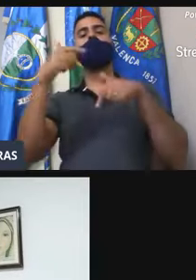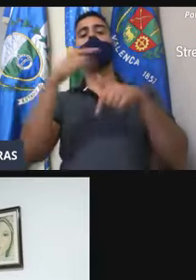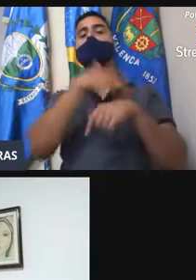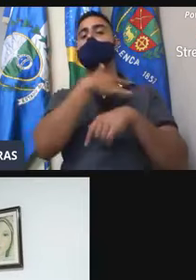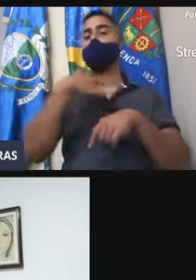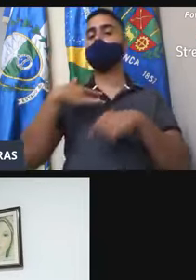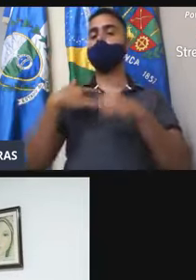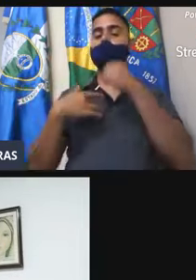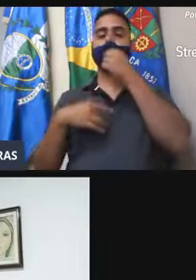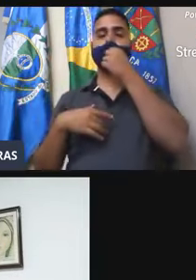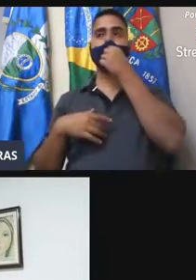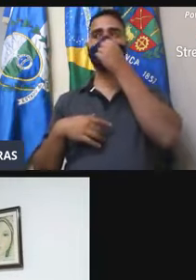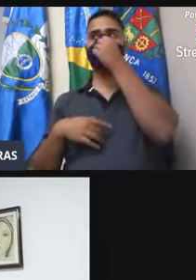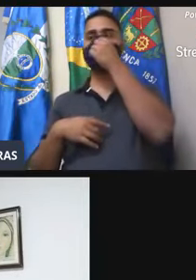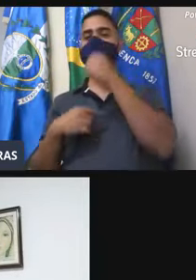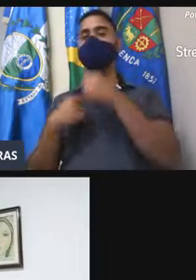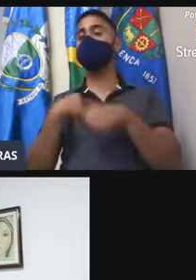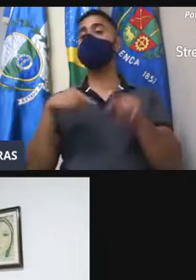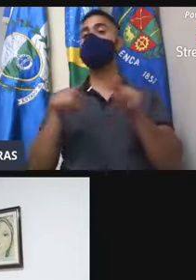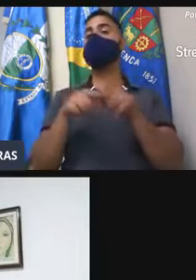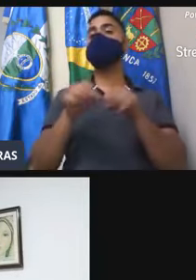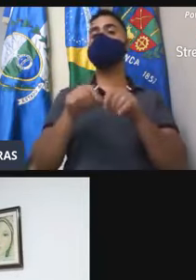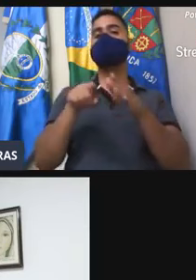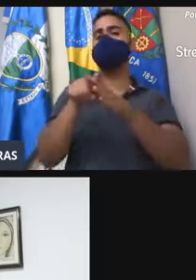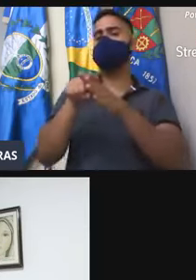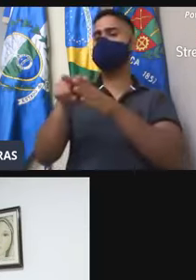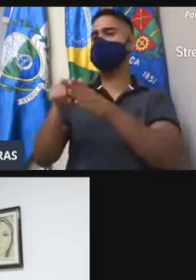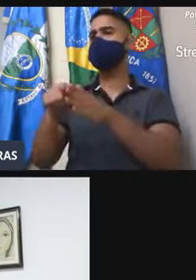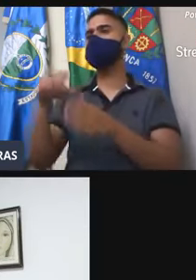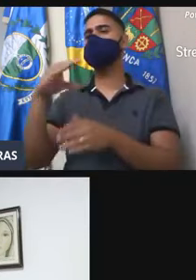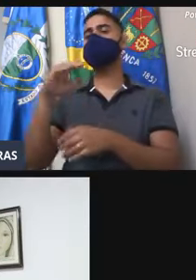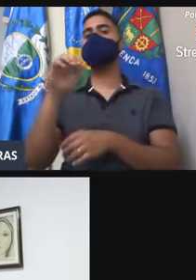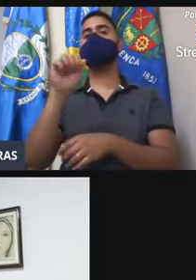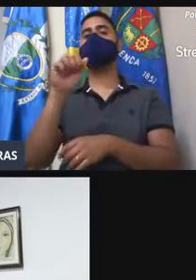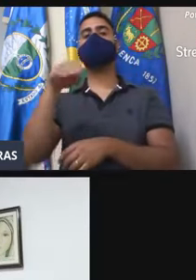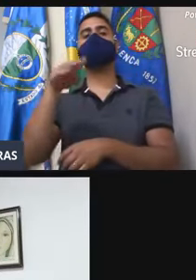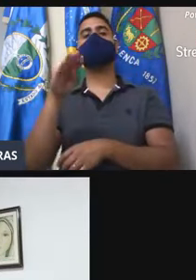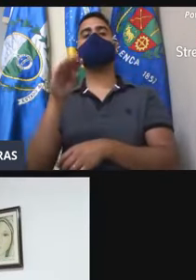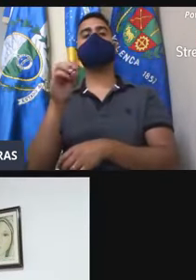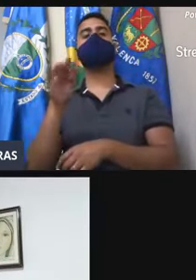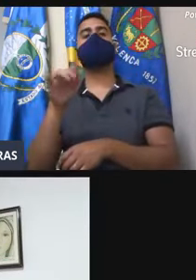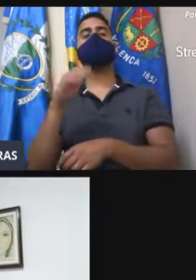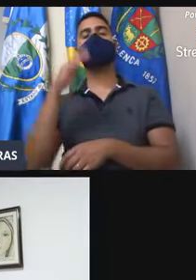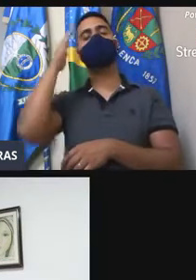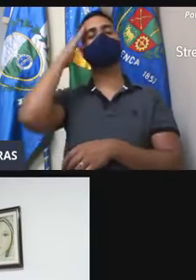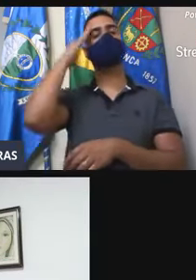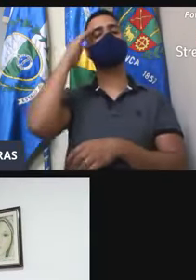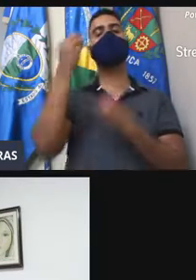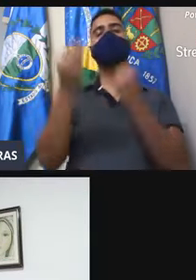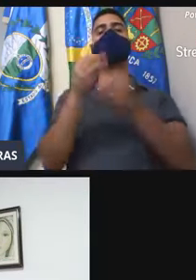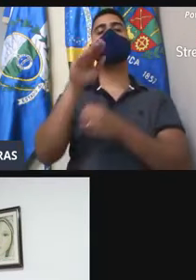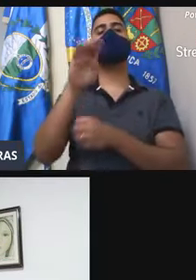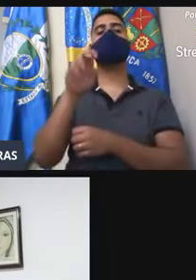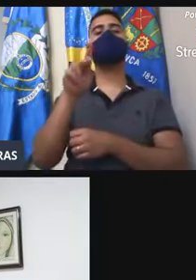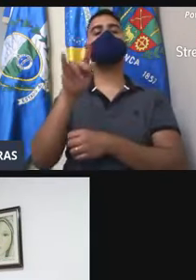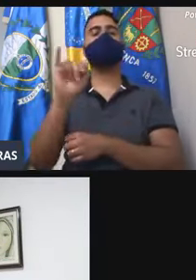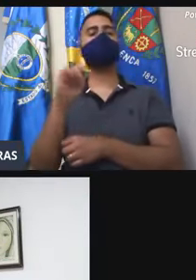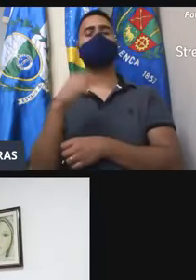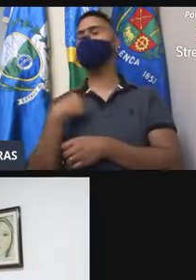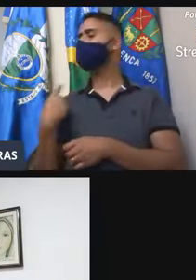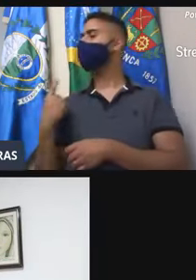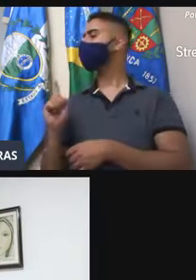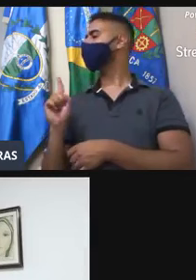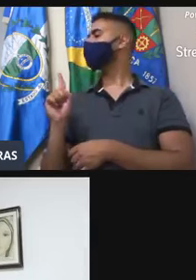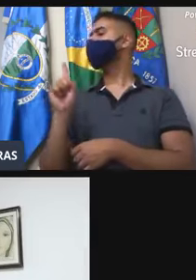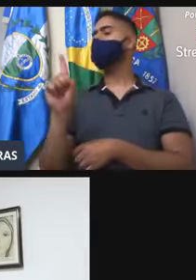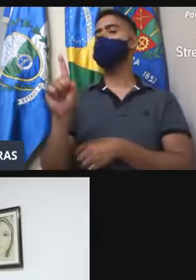endemia. Fiz também uma fiscalização no posto do Cambota para ver os EPIs dos agentes comunitários de saúde e me deparei